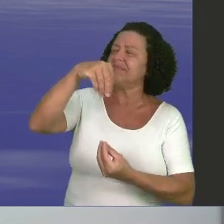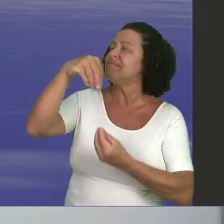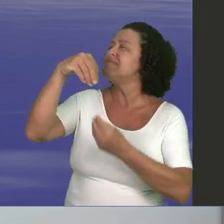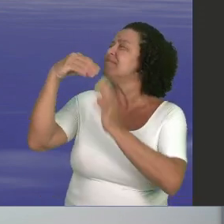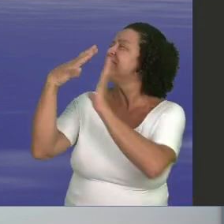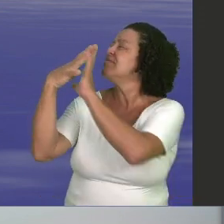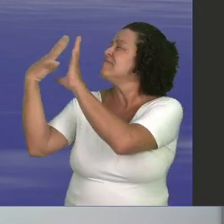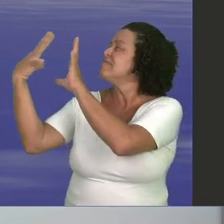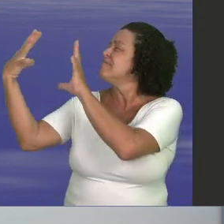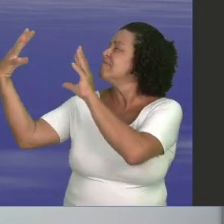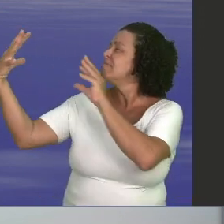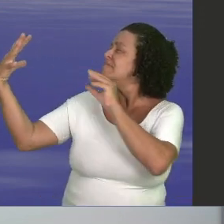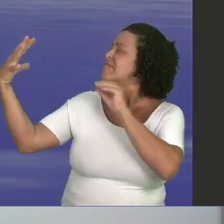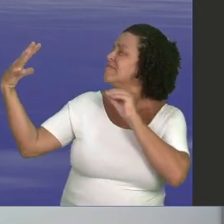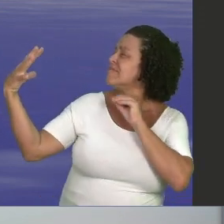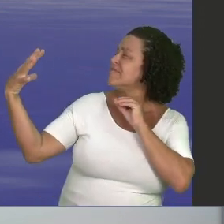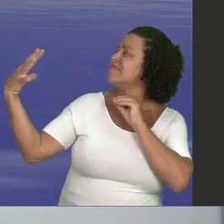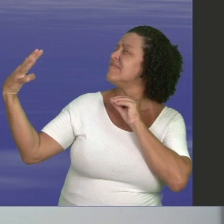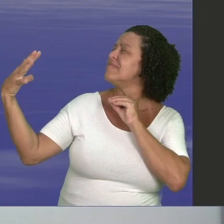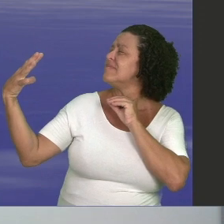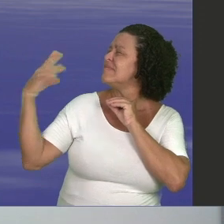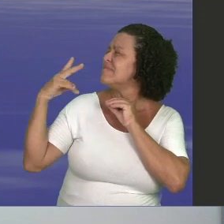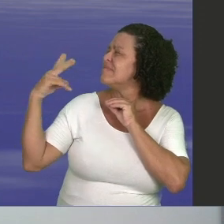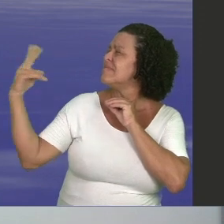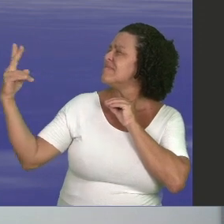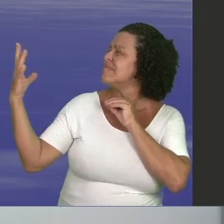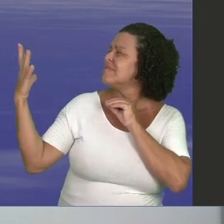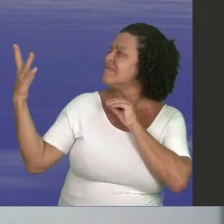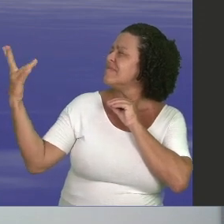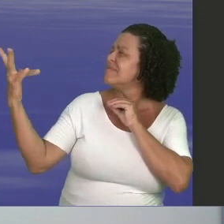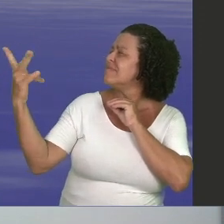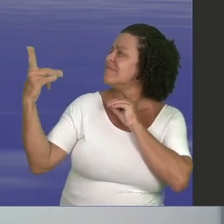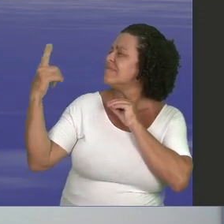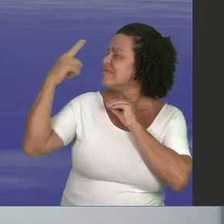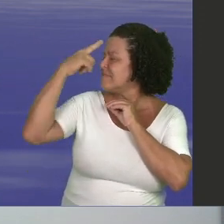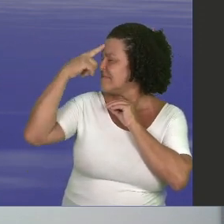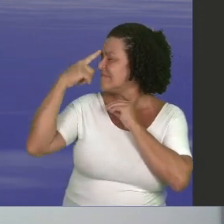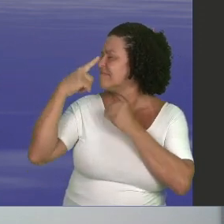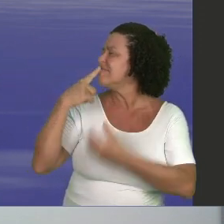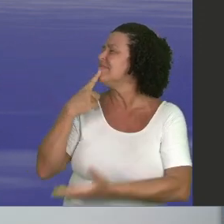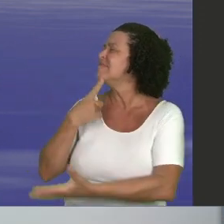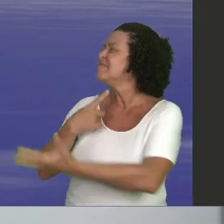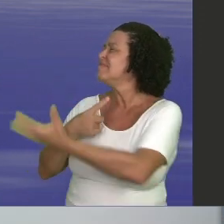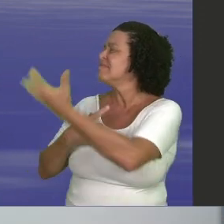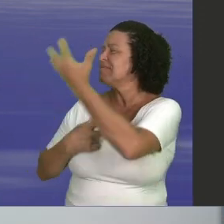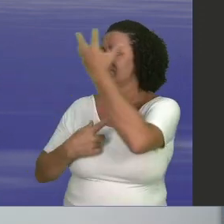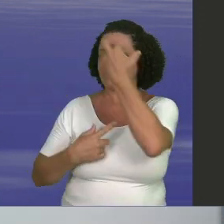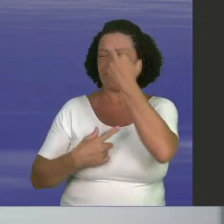refletirá a vossa divina imagem.